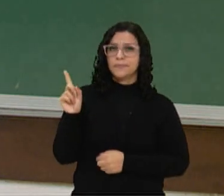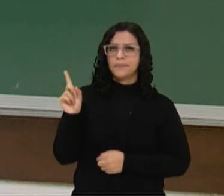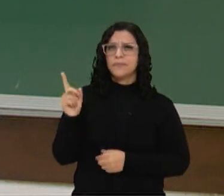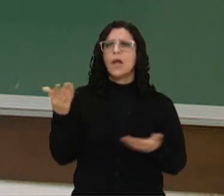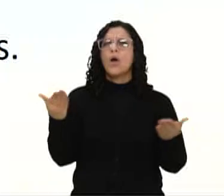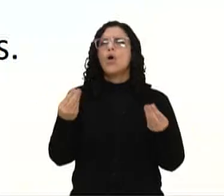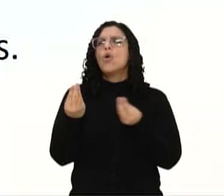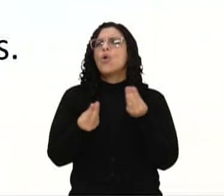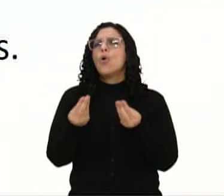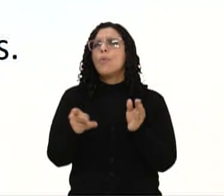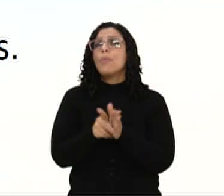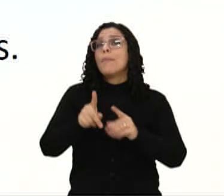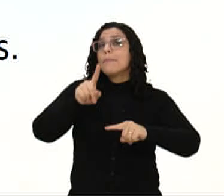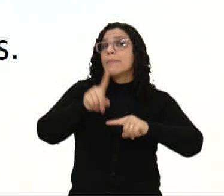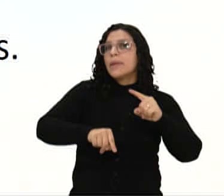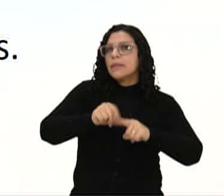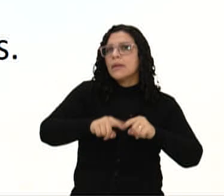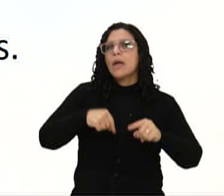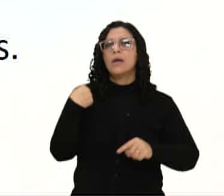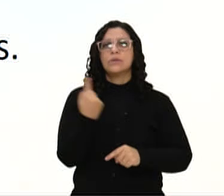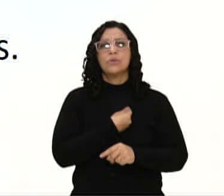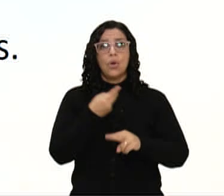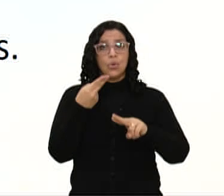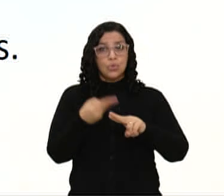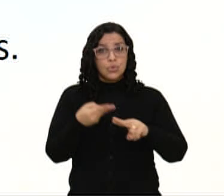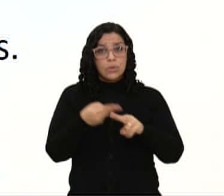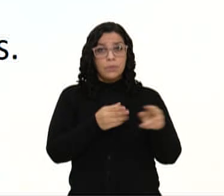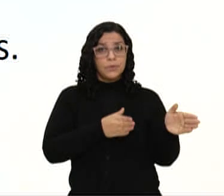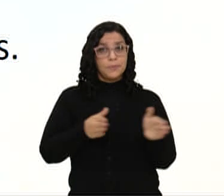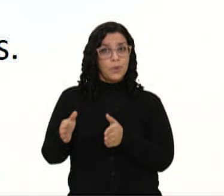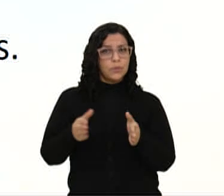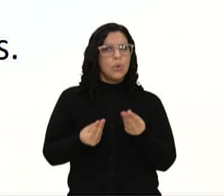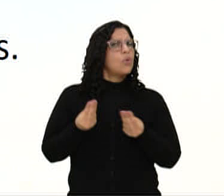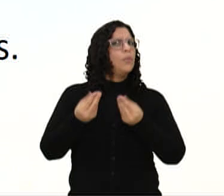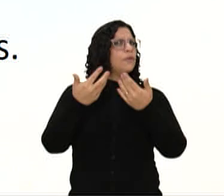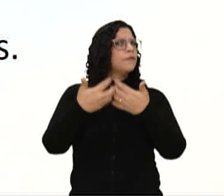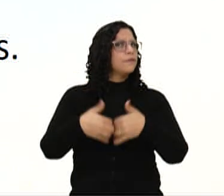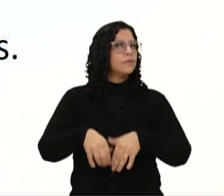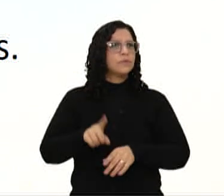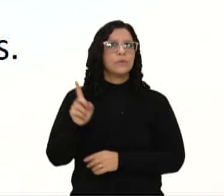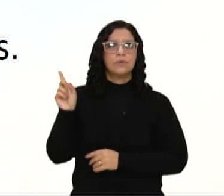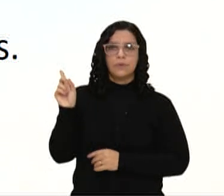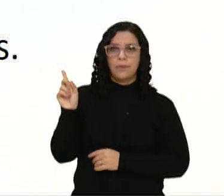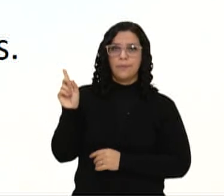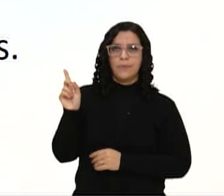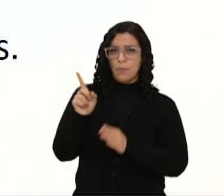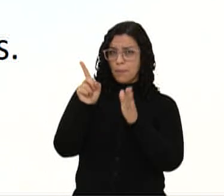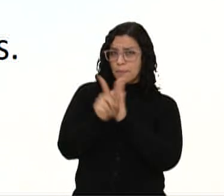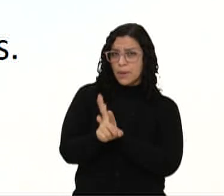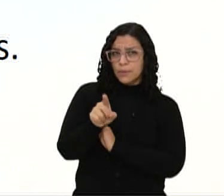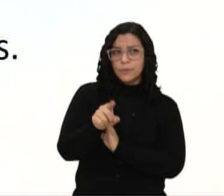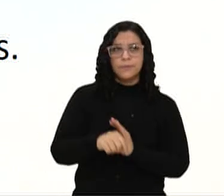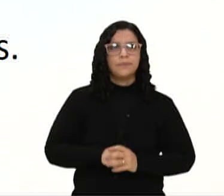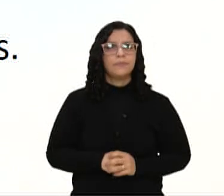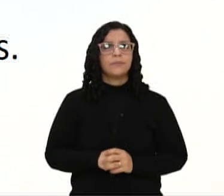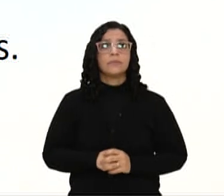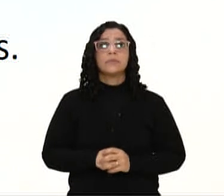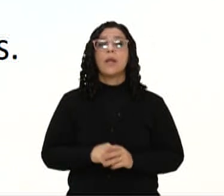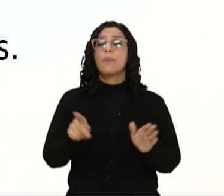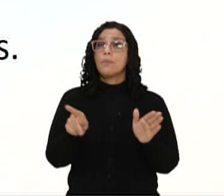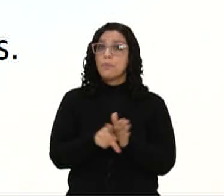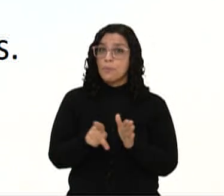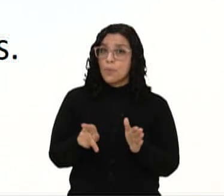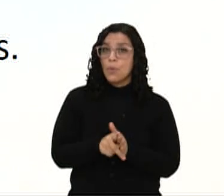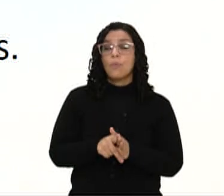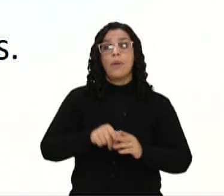quais são os instrumentos ou os meios de produção? Que aí fica como uma perguntinha ali. Eles são de